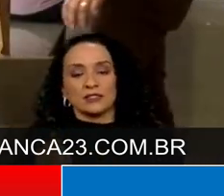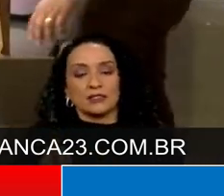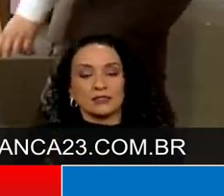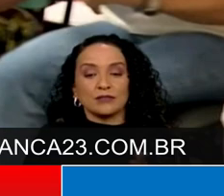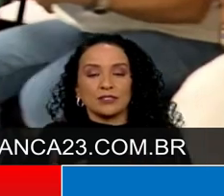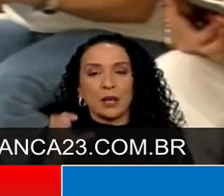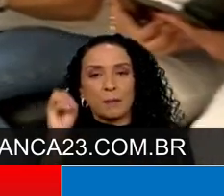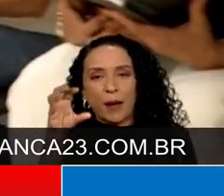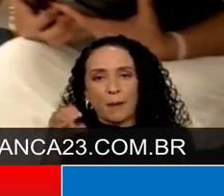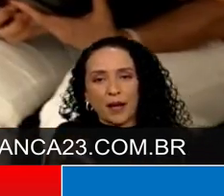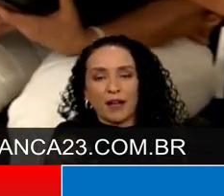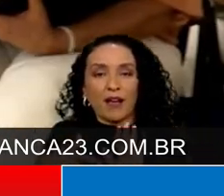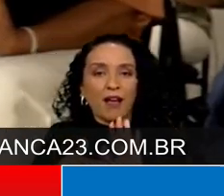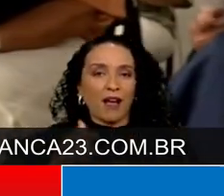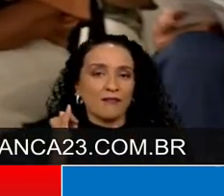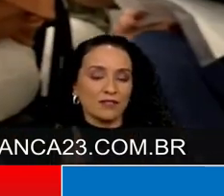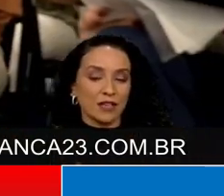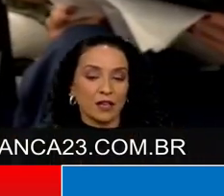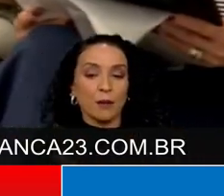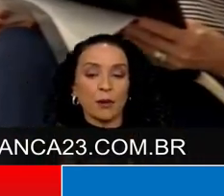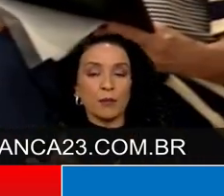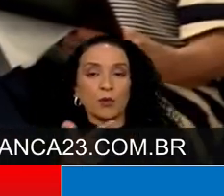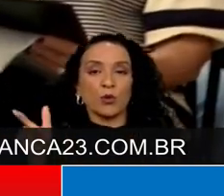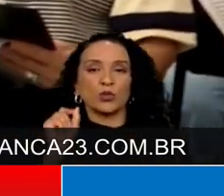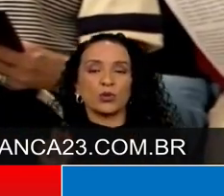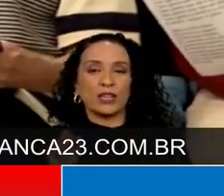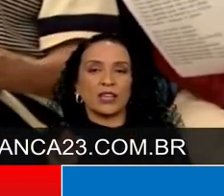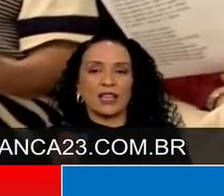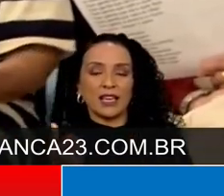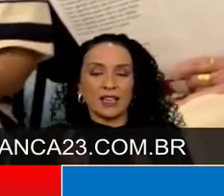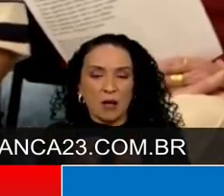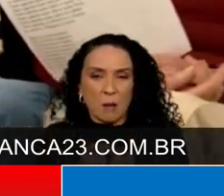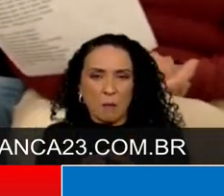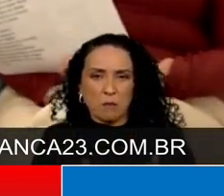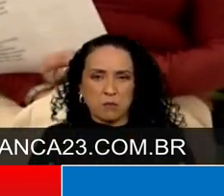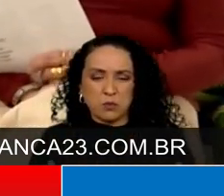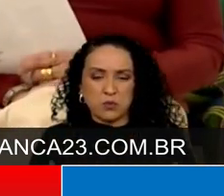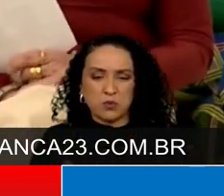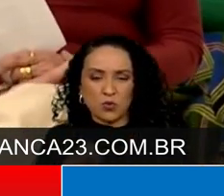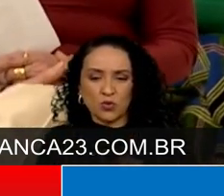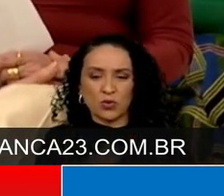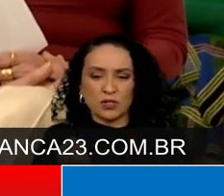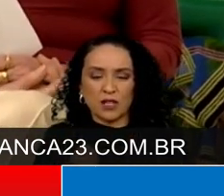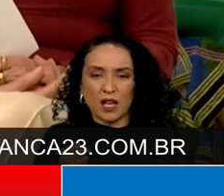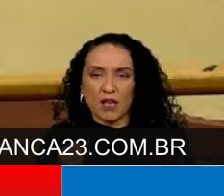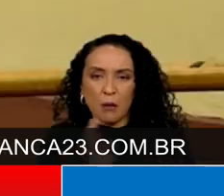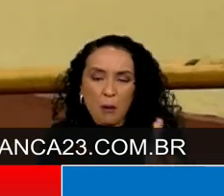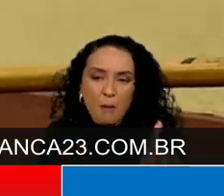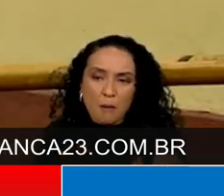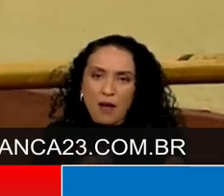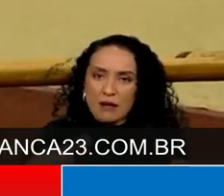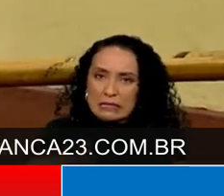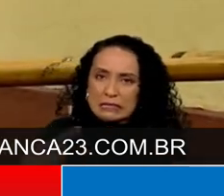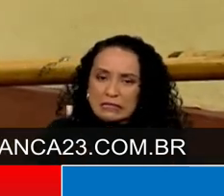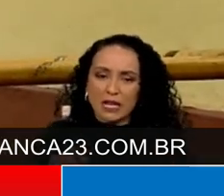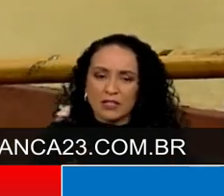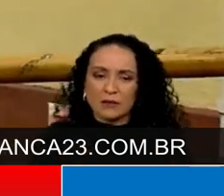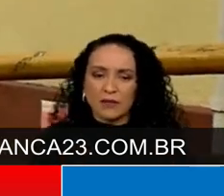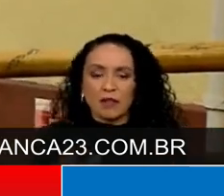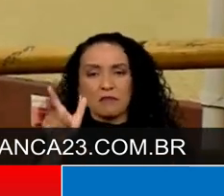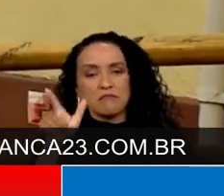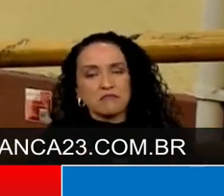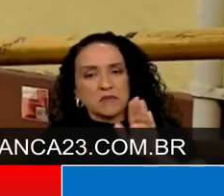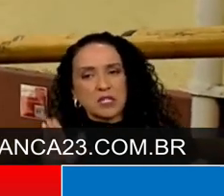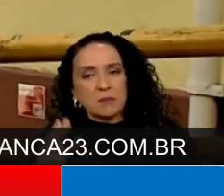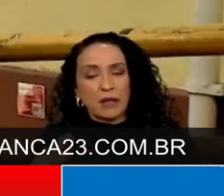o pedestre, né? Outro problema é o abismo social entre bairros de uma mesma cidade. Dependendo do CEP,